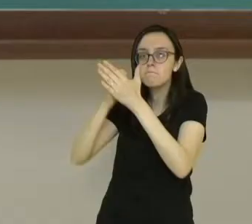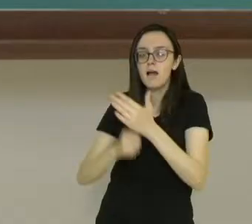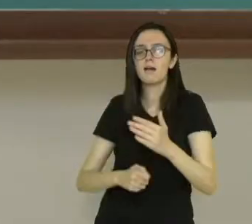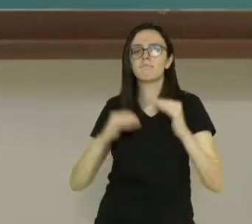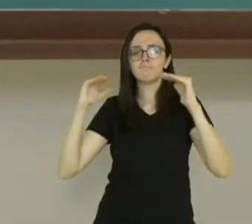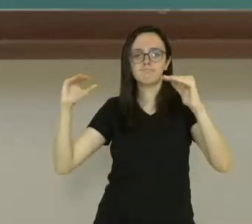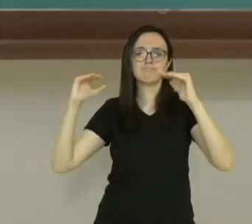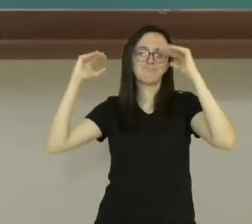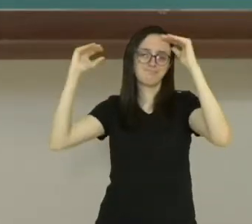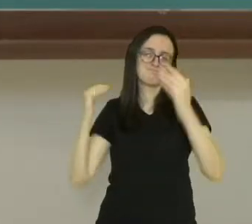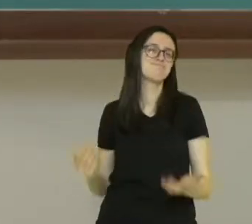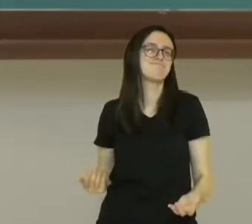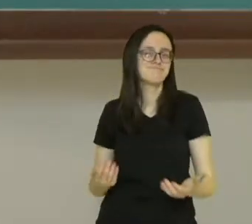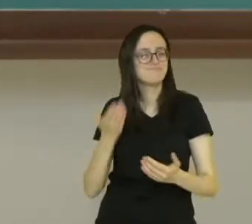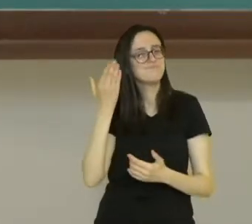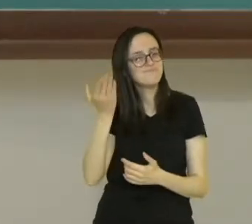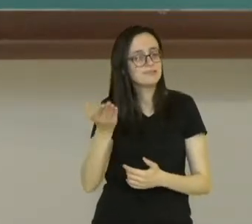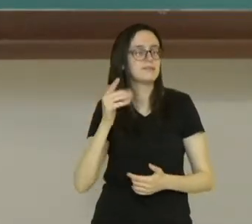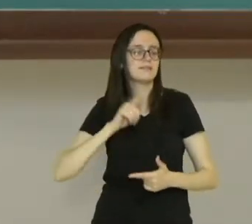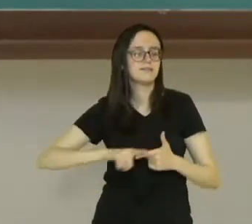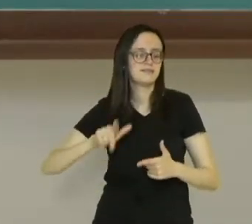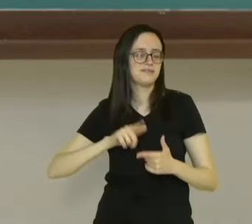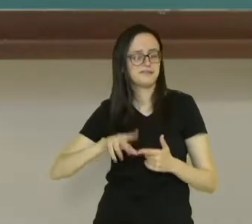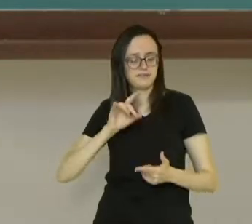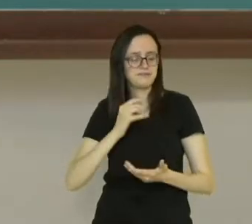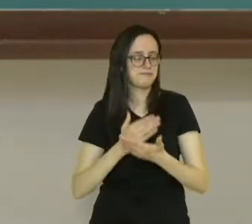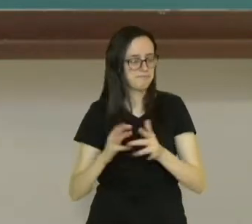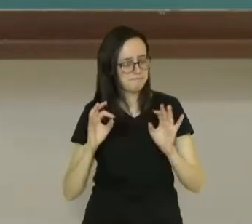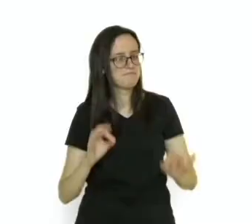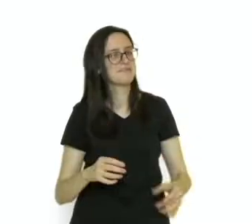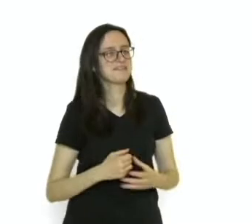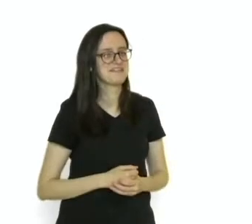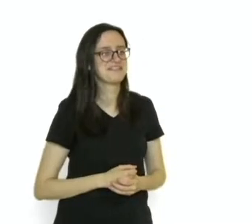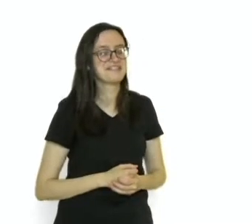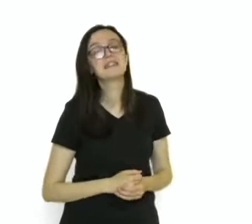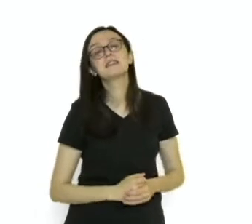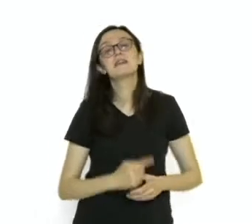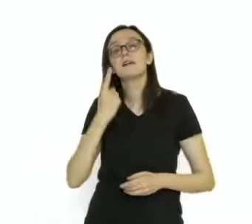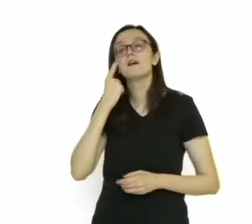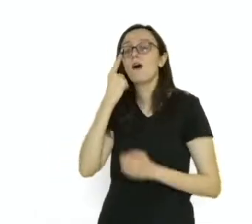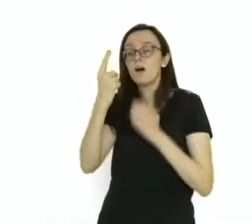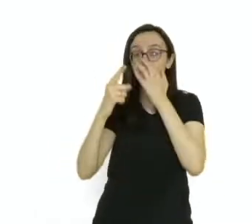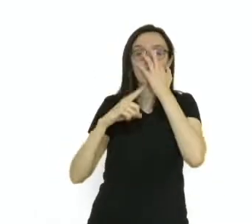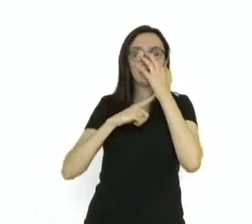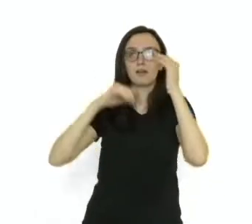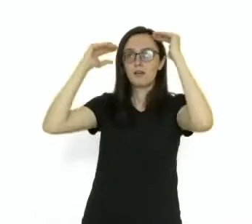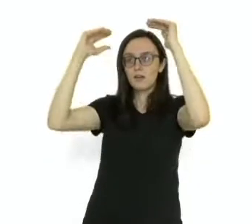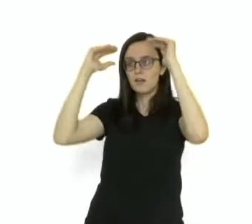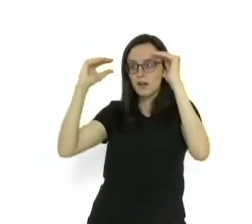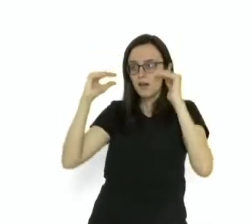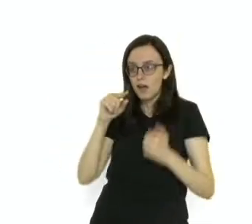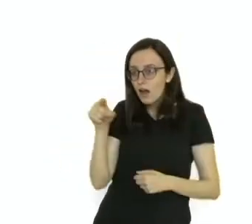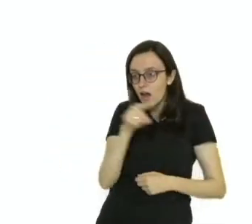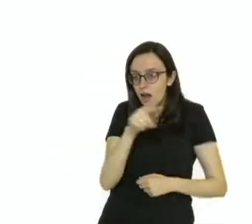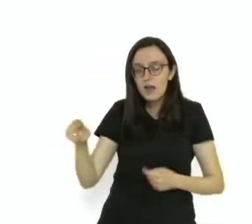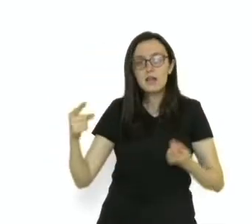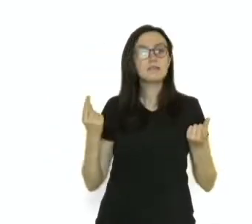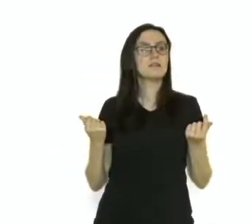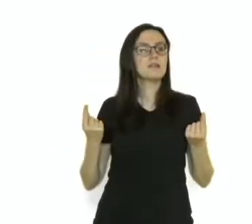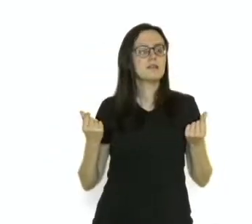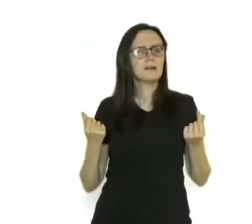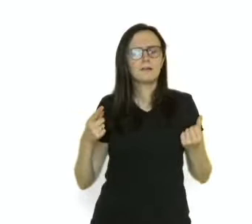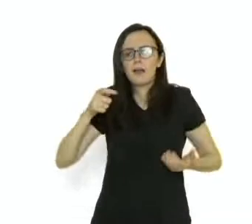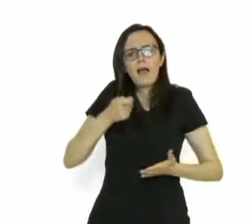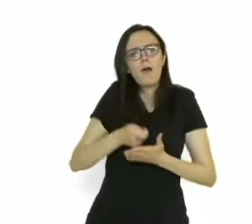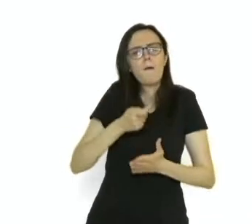dois estados. E é aí que a treta vai começar. Bom, os membros do terceiro estado produziam riquezas e eram